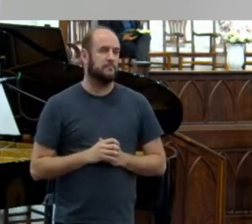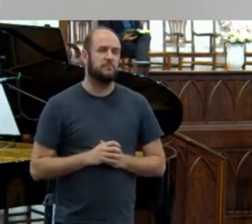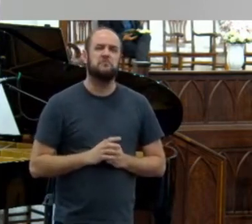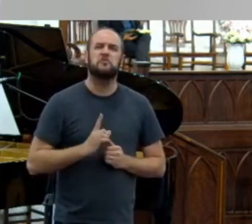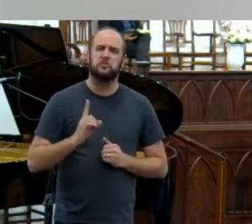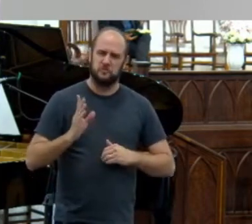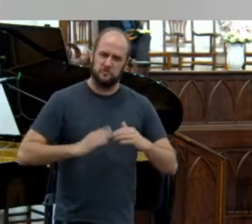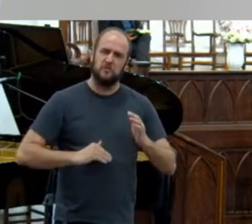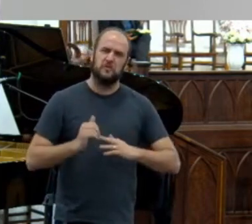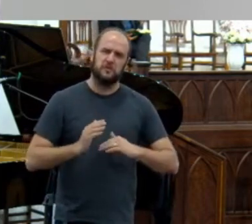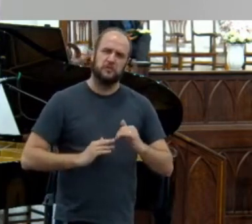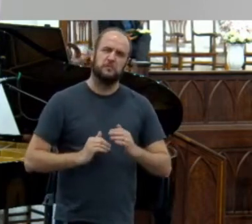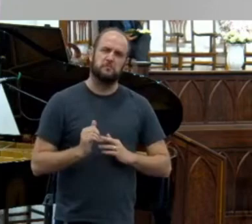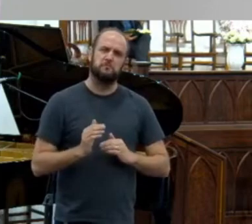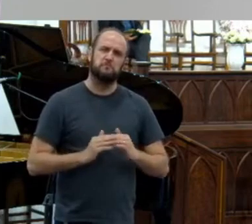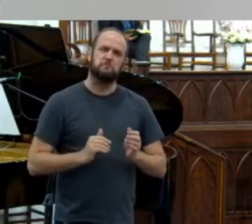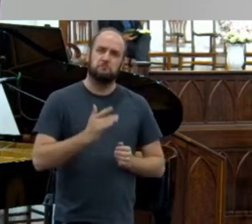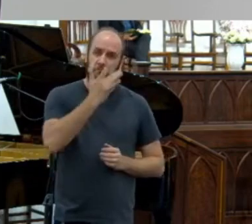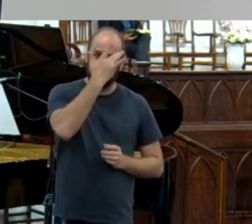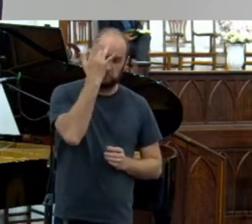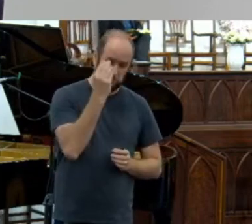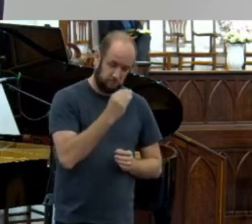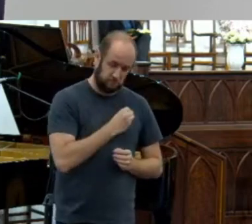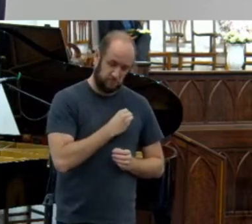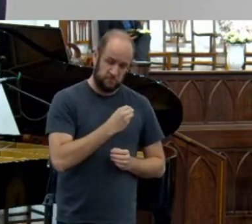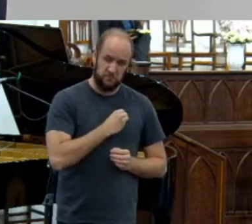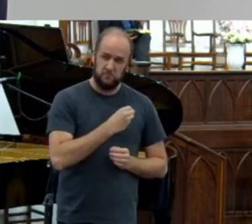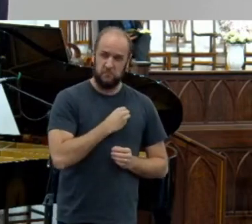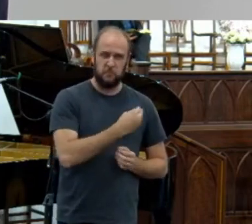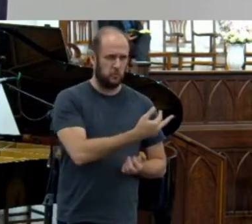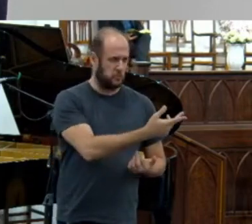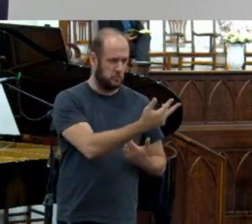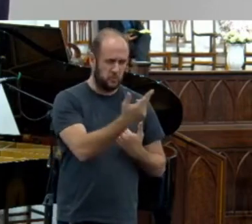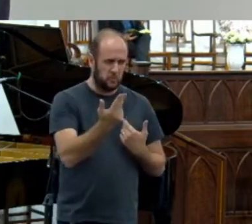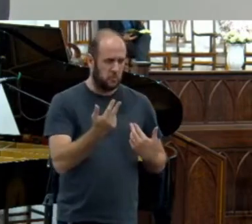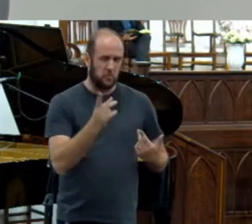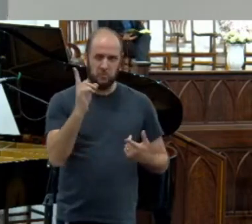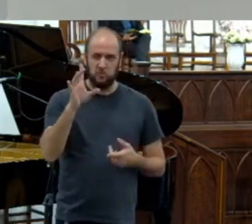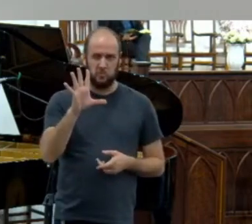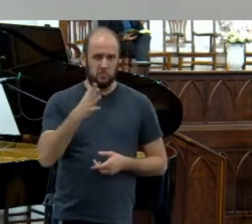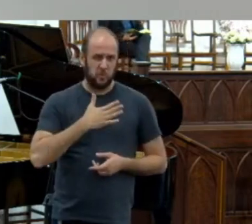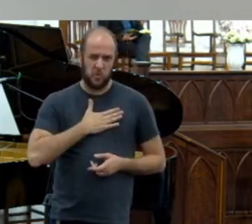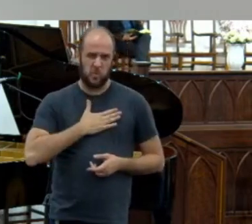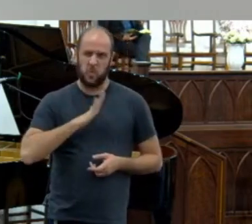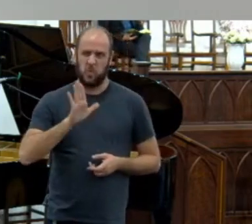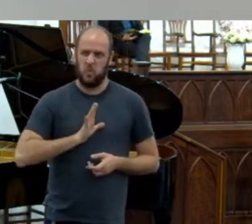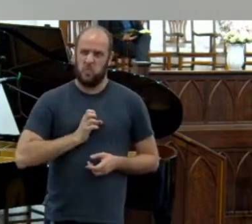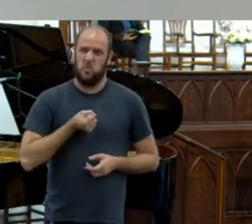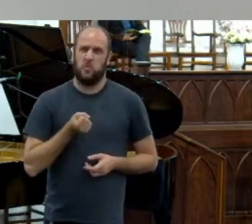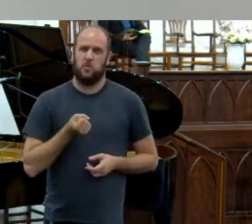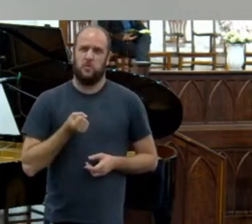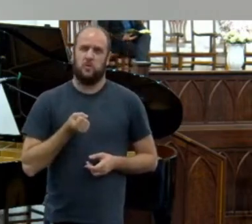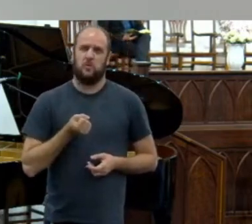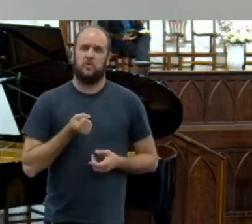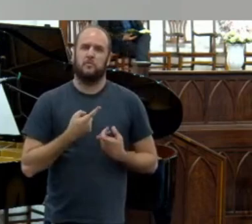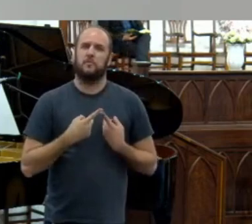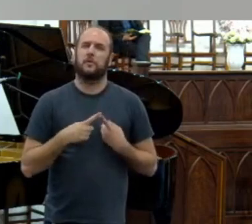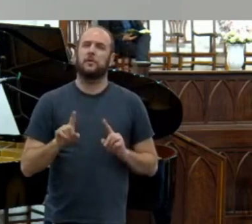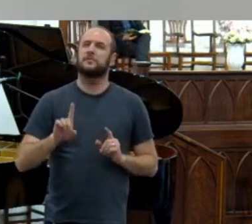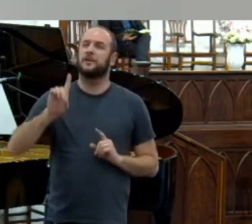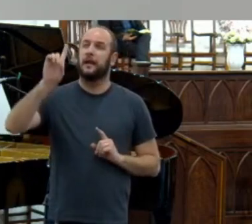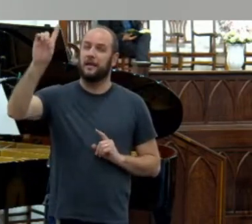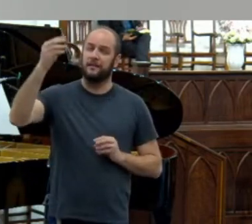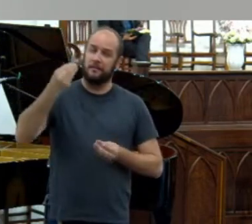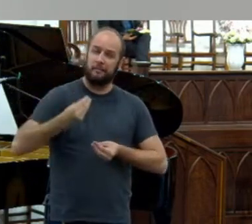Deus fez com que pecadores como nós, odiosos de Deus, recebessem da parte